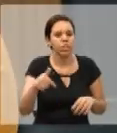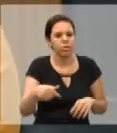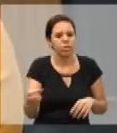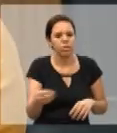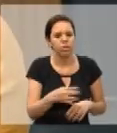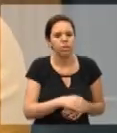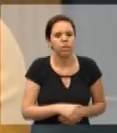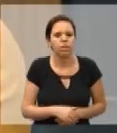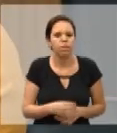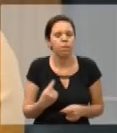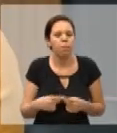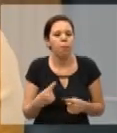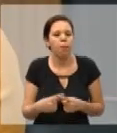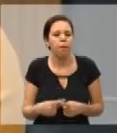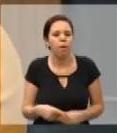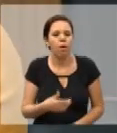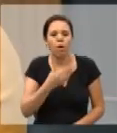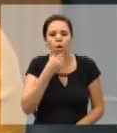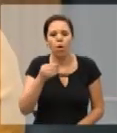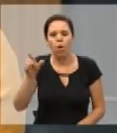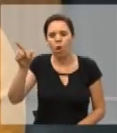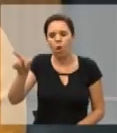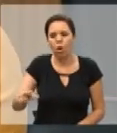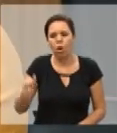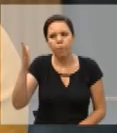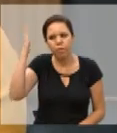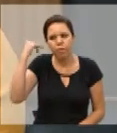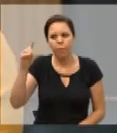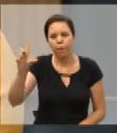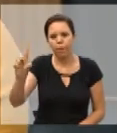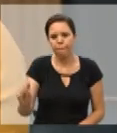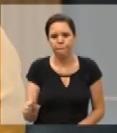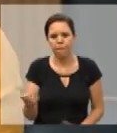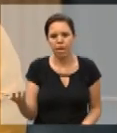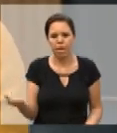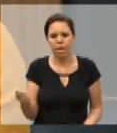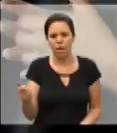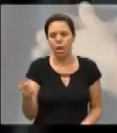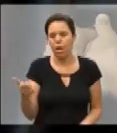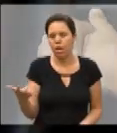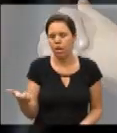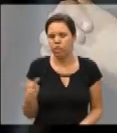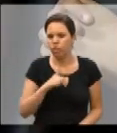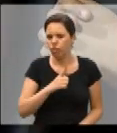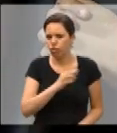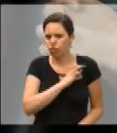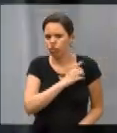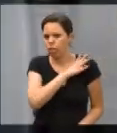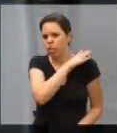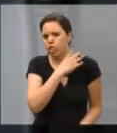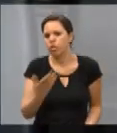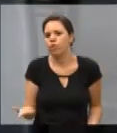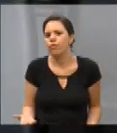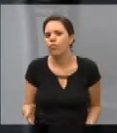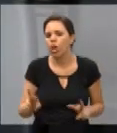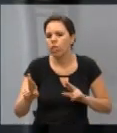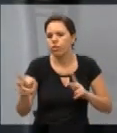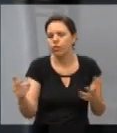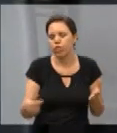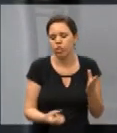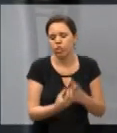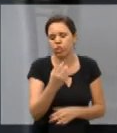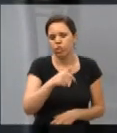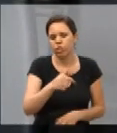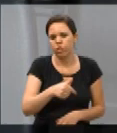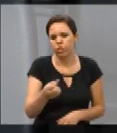novo? Porque no Homem que Sabia de Menos, você tinha ali um detetive, né? E qual é a diferença da criação